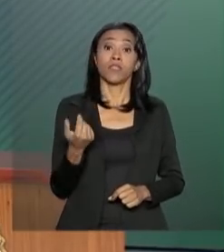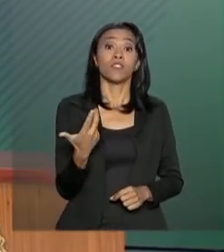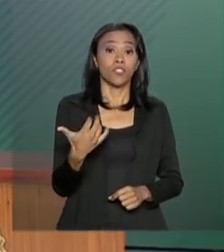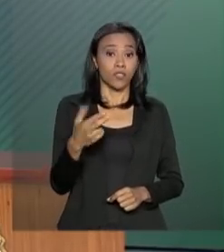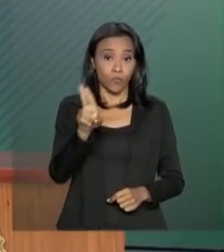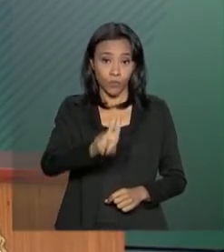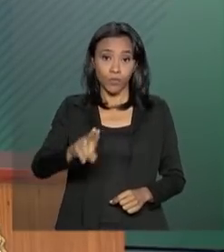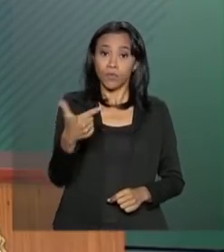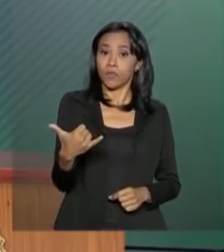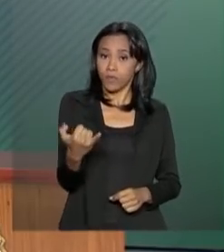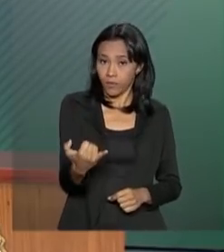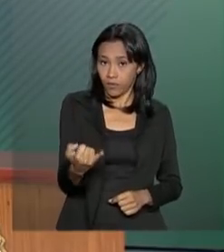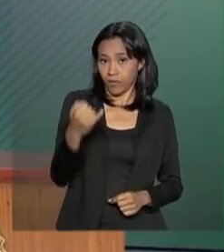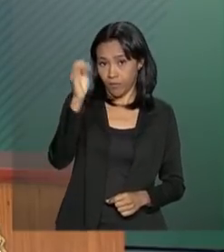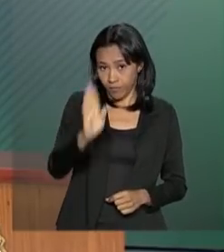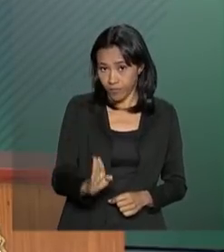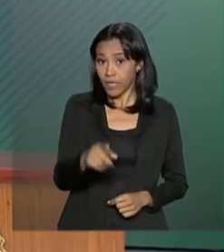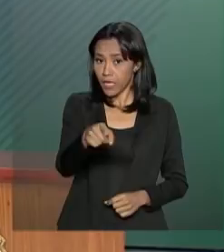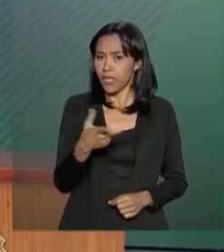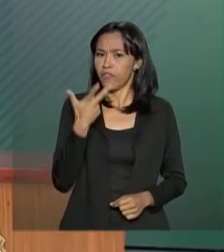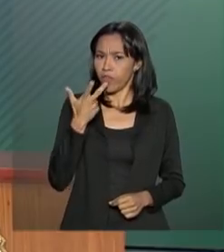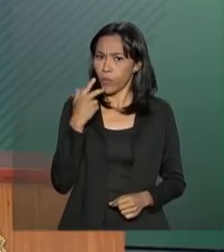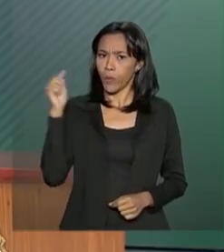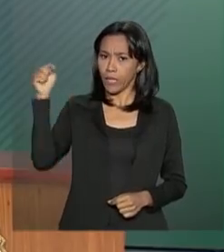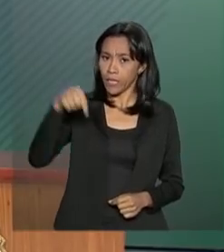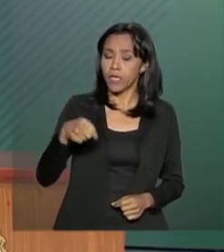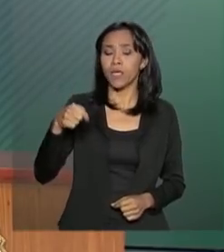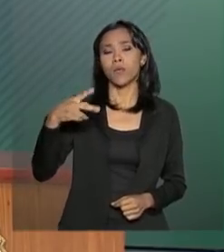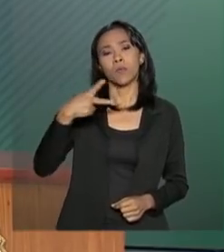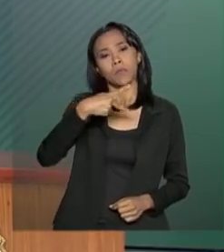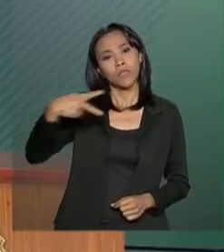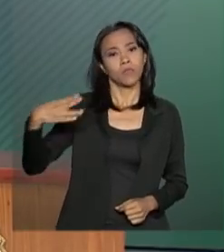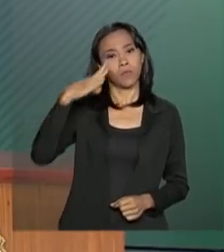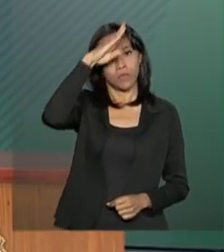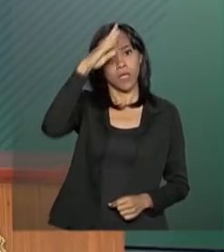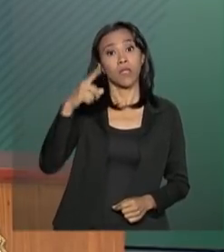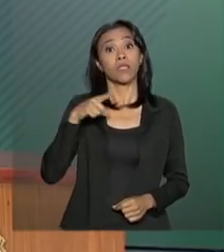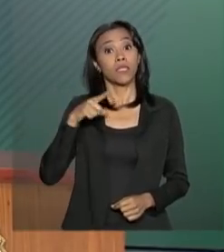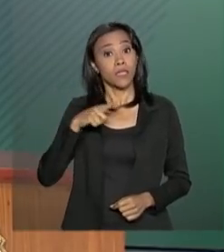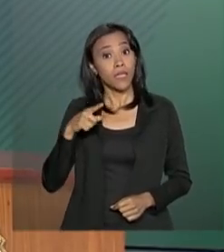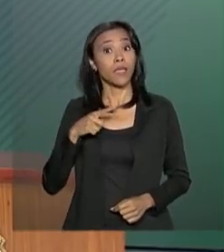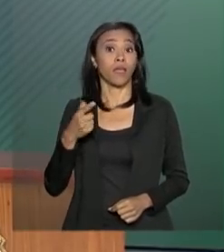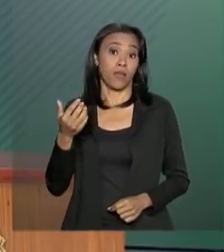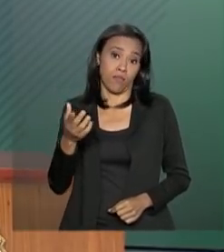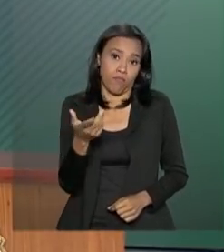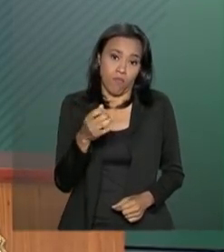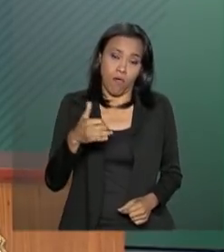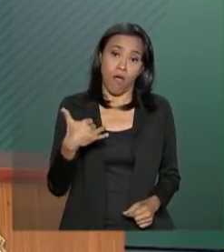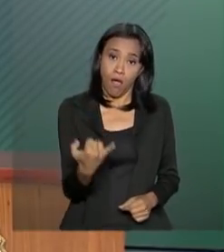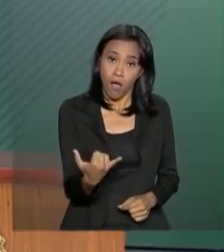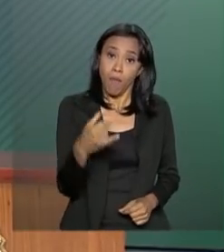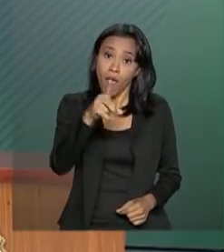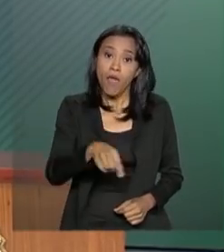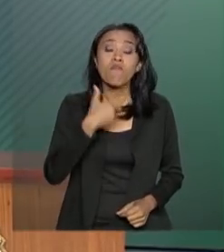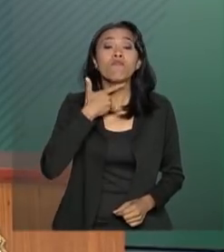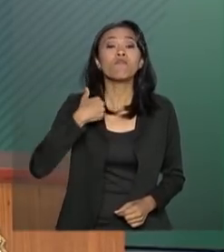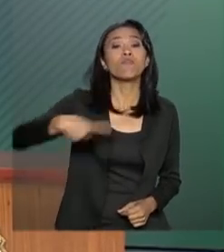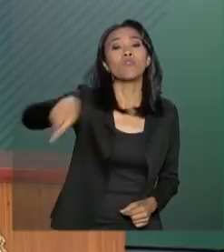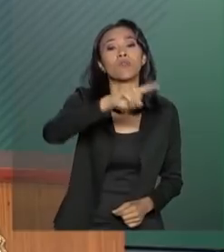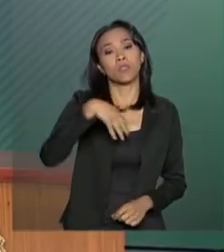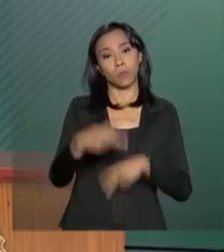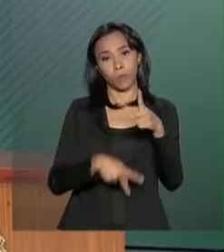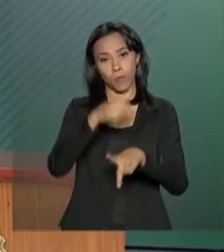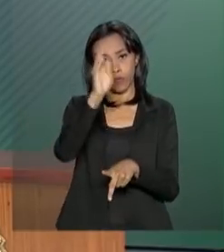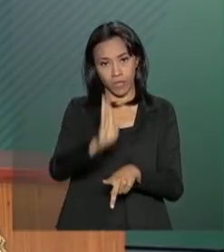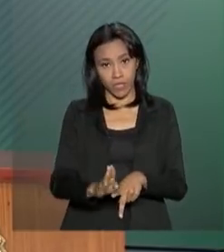campanha dele e ele acabou de reafirmar aqui que facilitar o acesso às armas é um desejo do brasileiro o